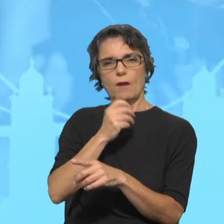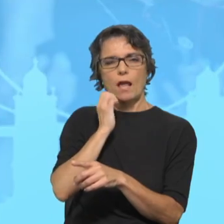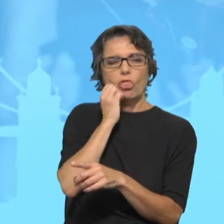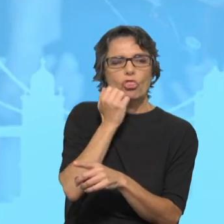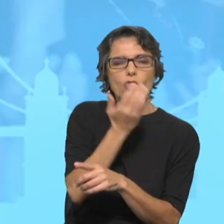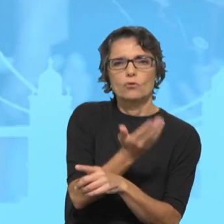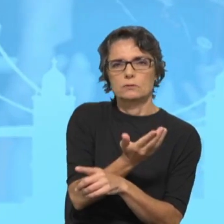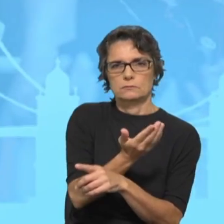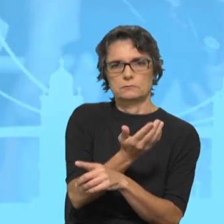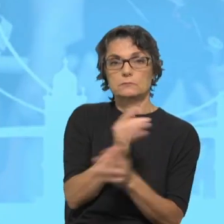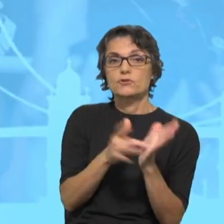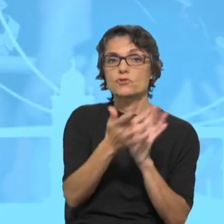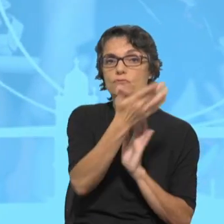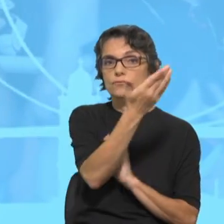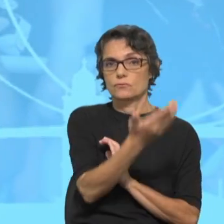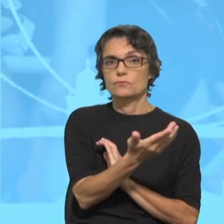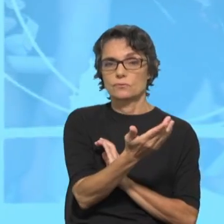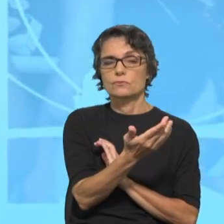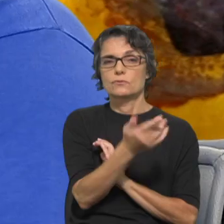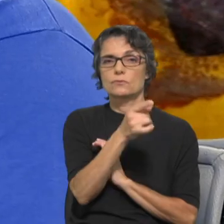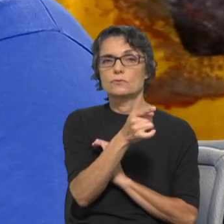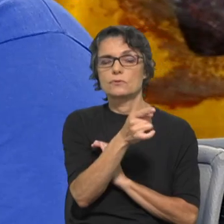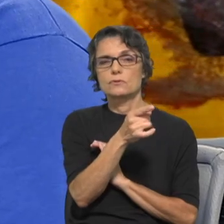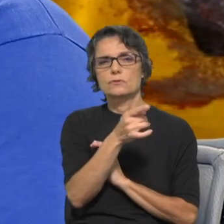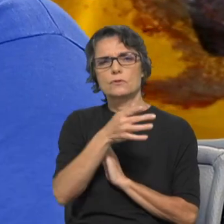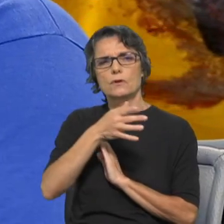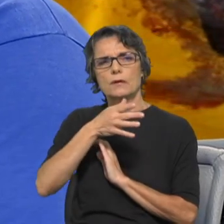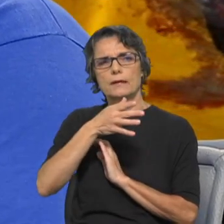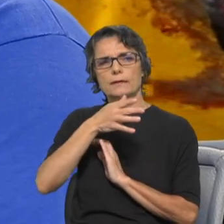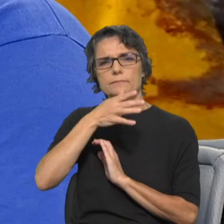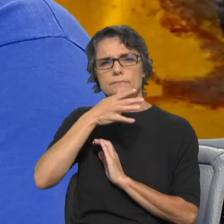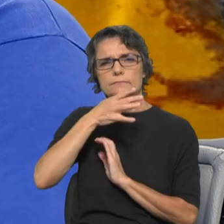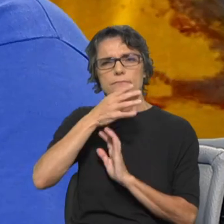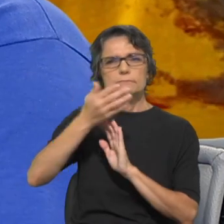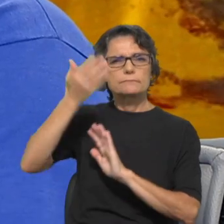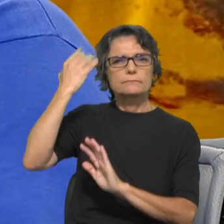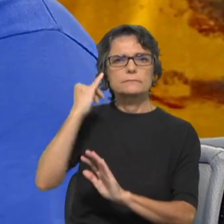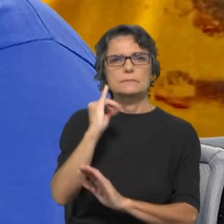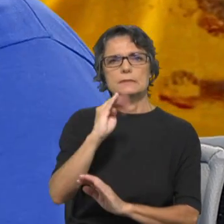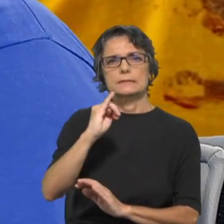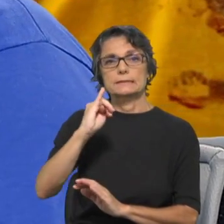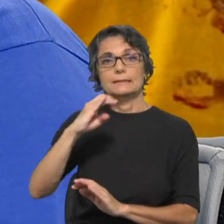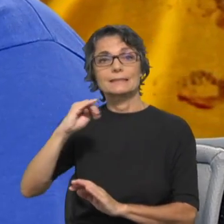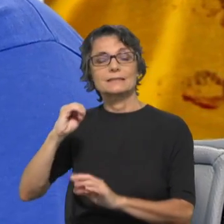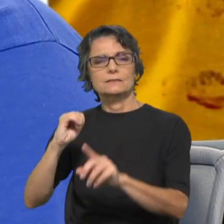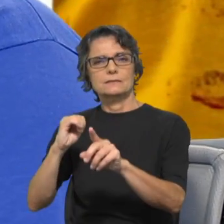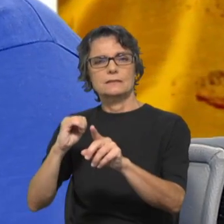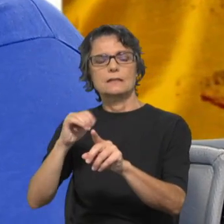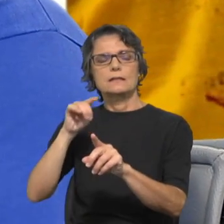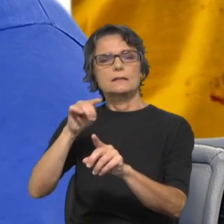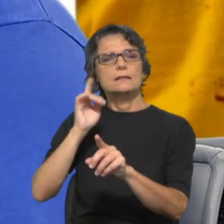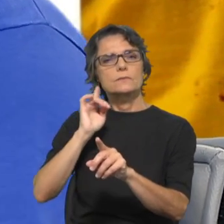escandalizar, cumprindo o anúncio profético de Isaías, porque assim ele fez com que a mensagem tivesse impacto nos nossos corações,